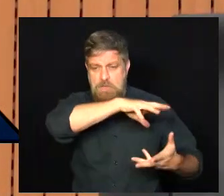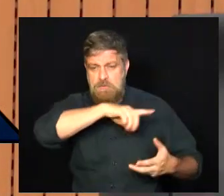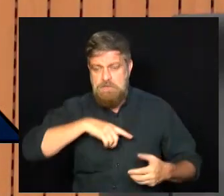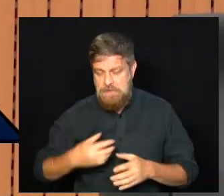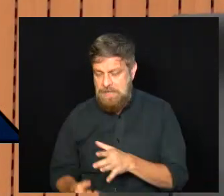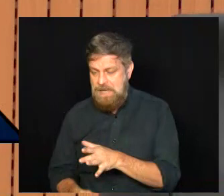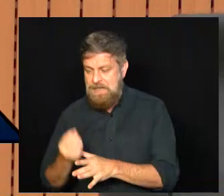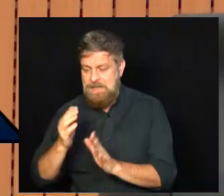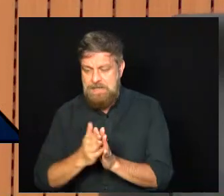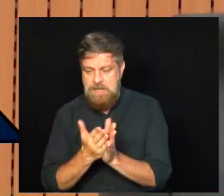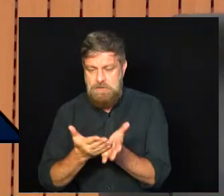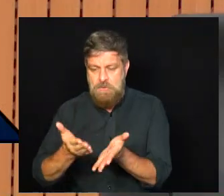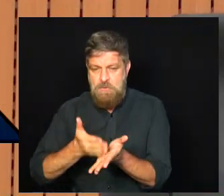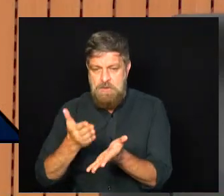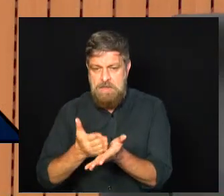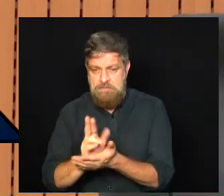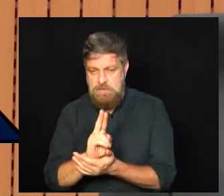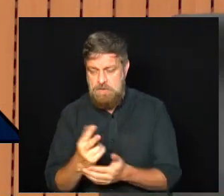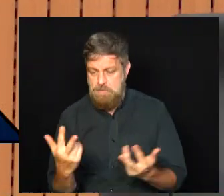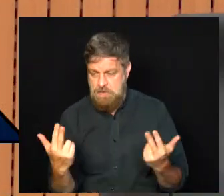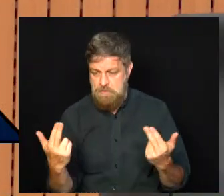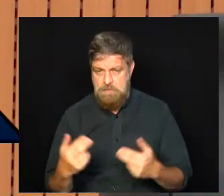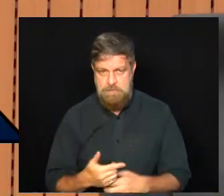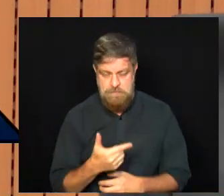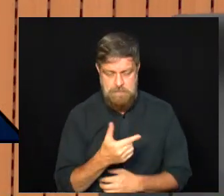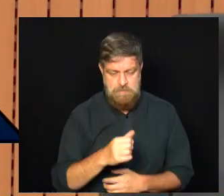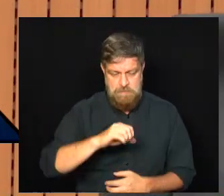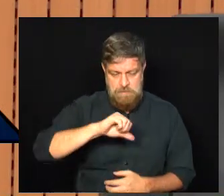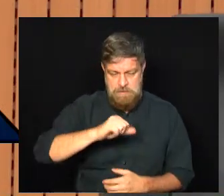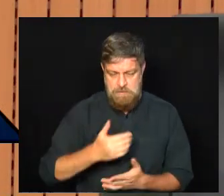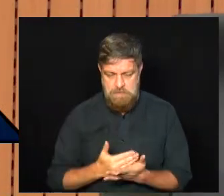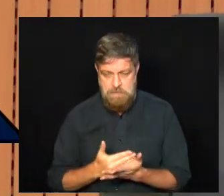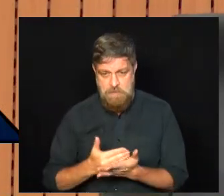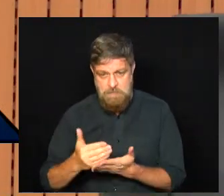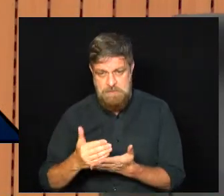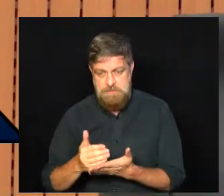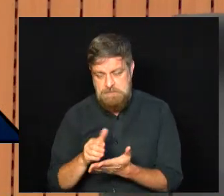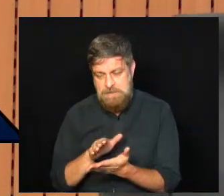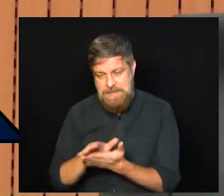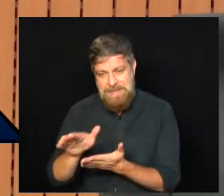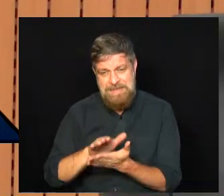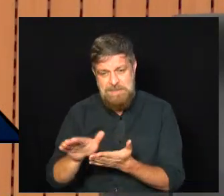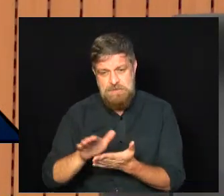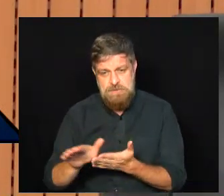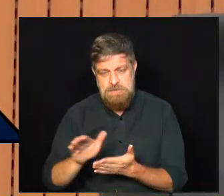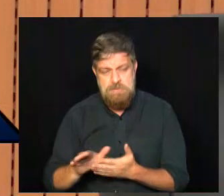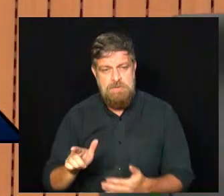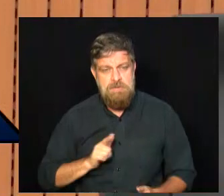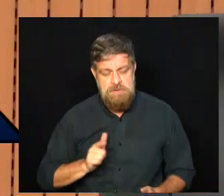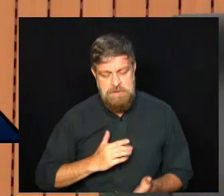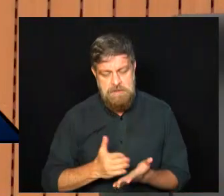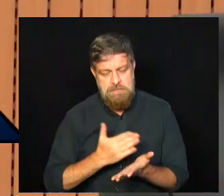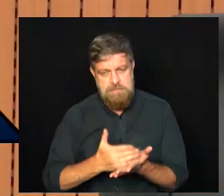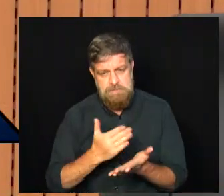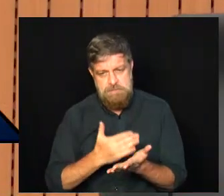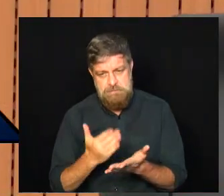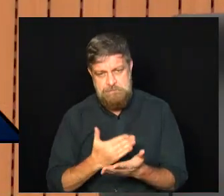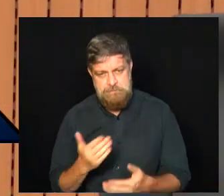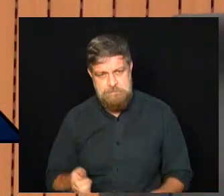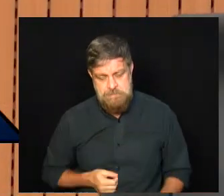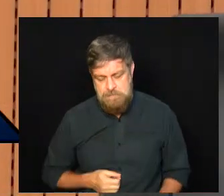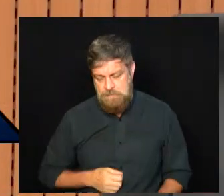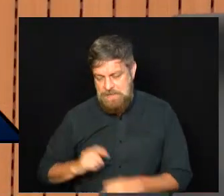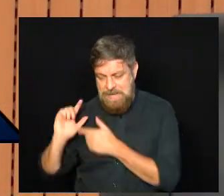mesmo nome. Em 2009, lançou a obra Mudança de Rumo, Já, Herança Cultural, Preservação